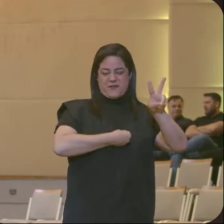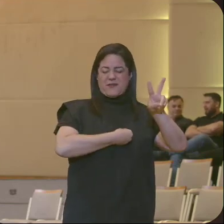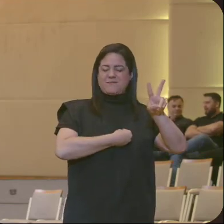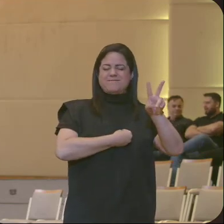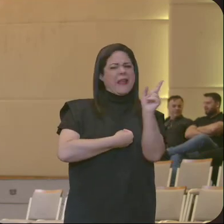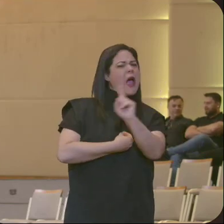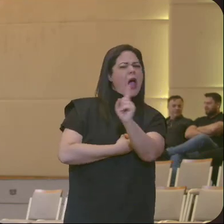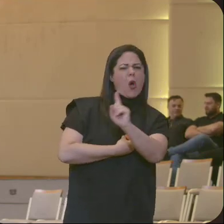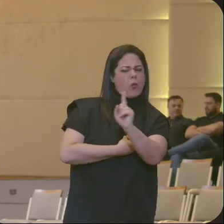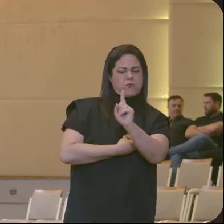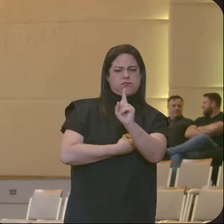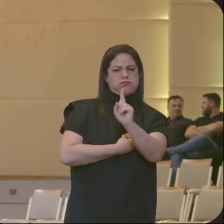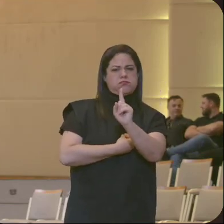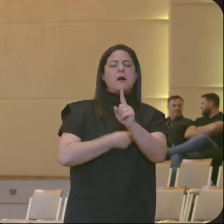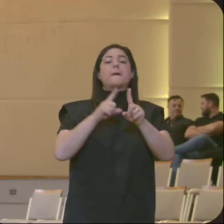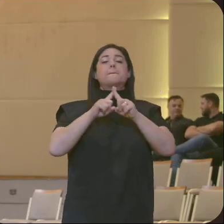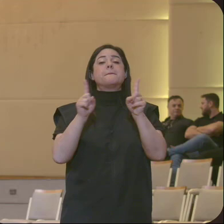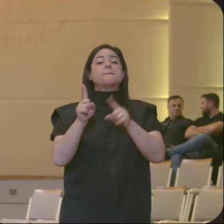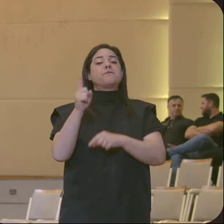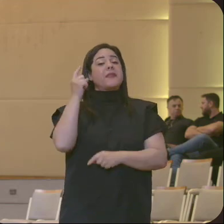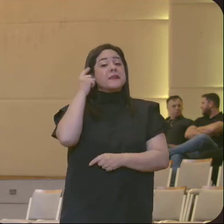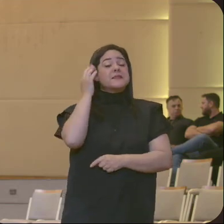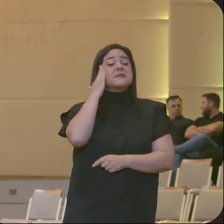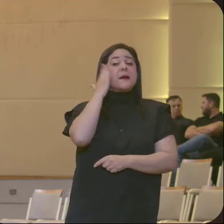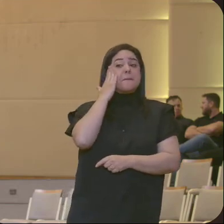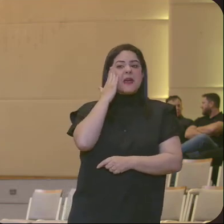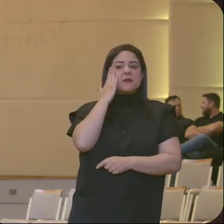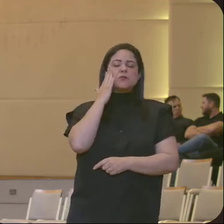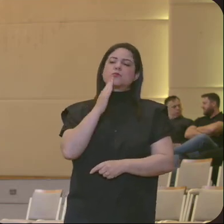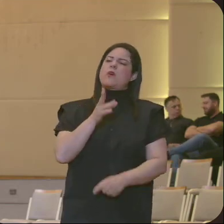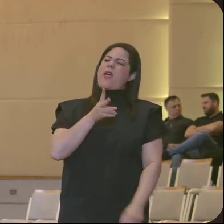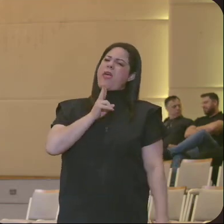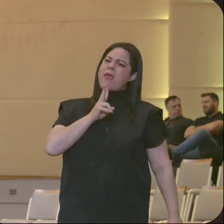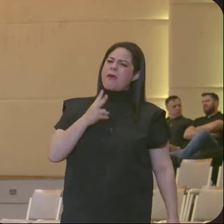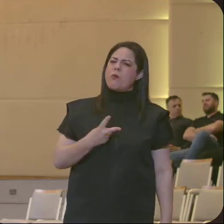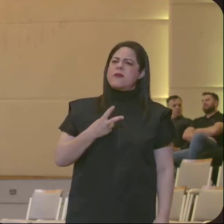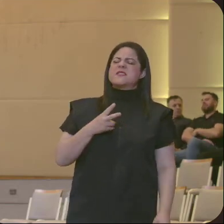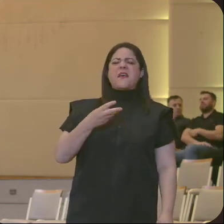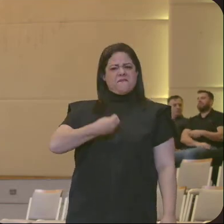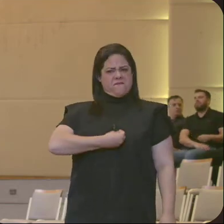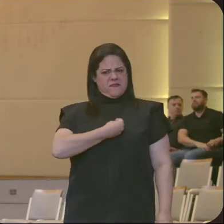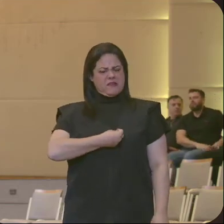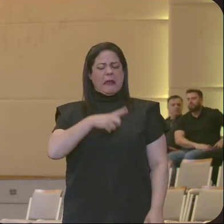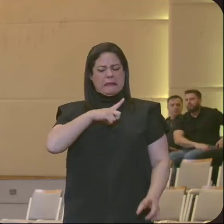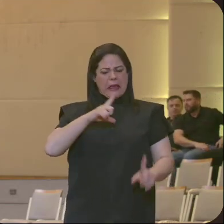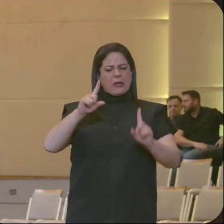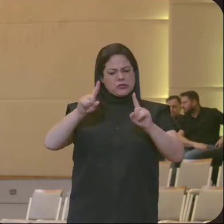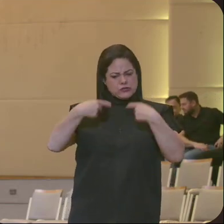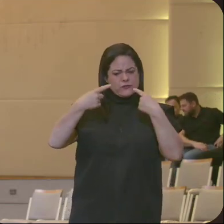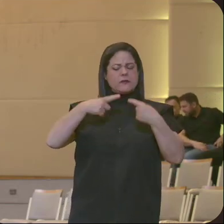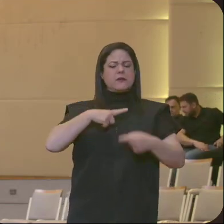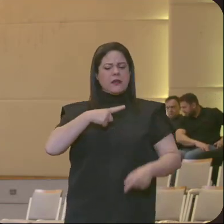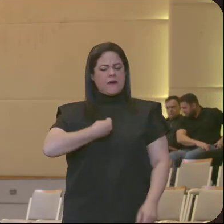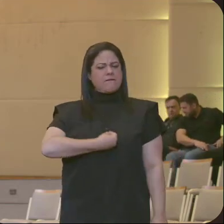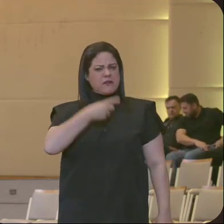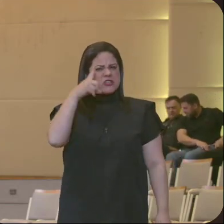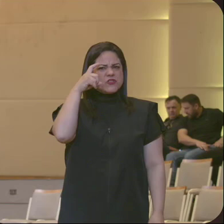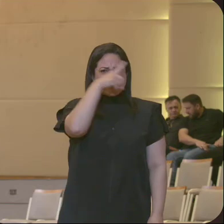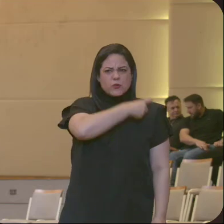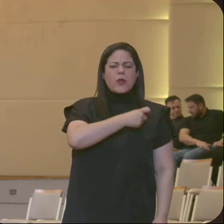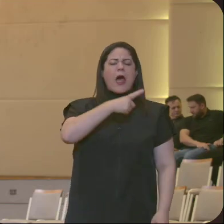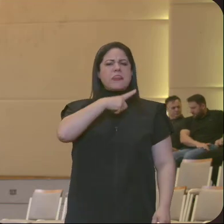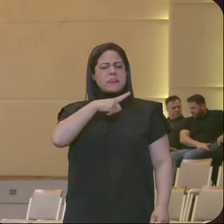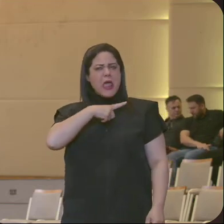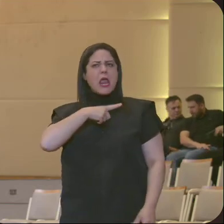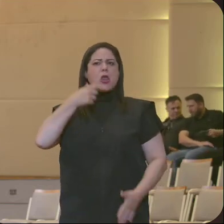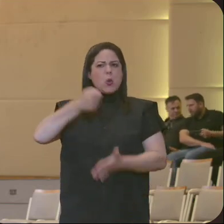precisa, mesmo sabendo que a vida tem os seus desafios, manter um entusiasmo, a alegria